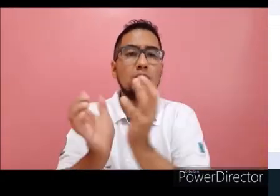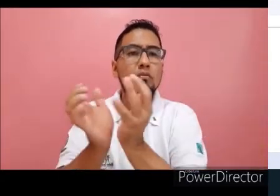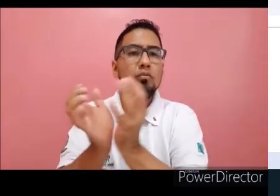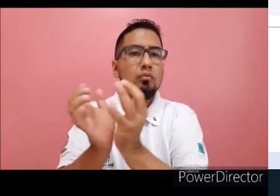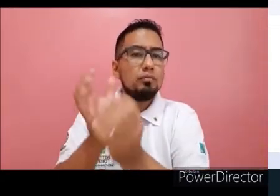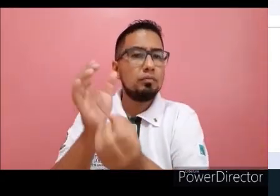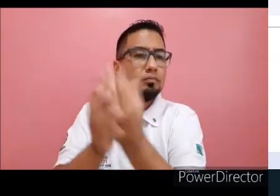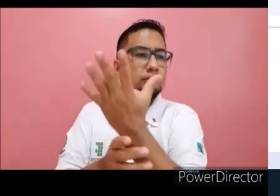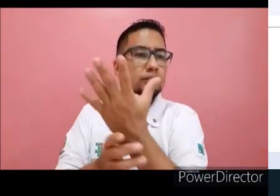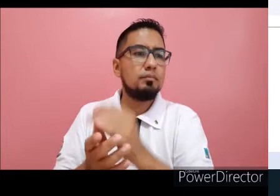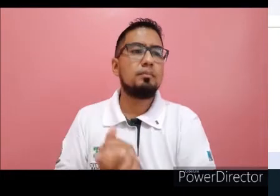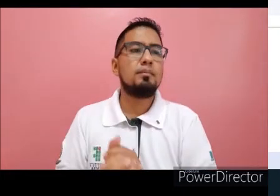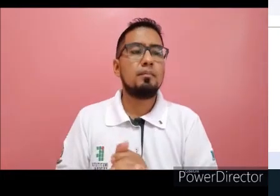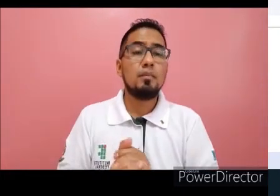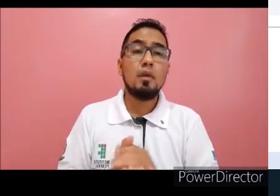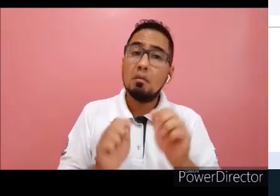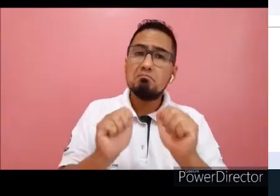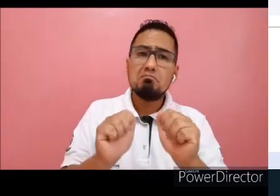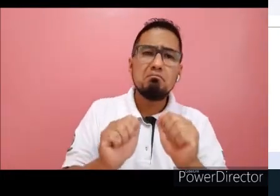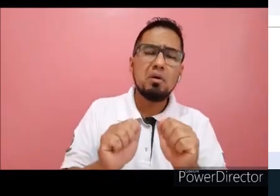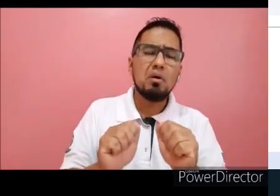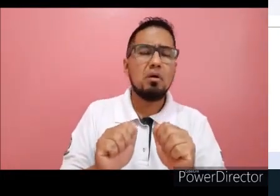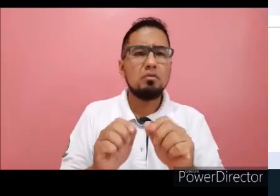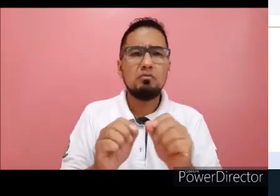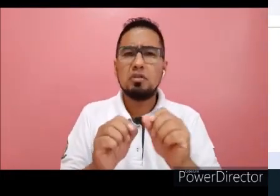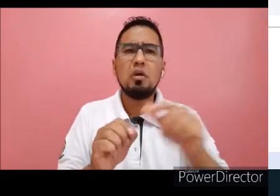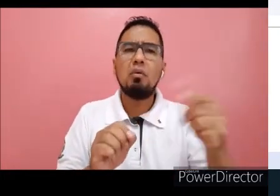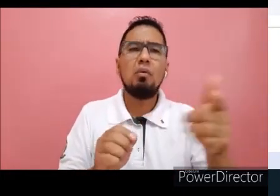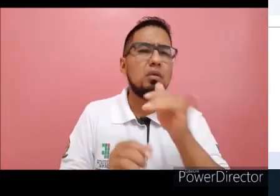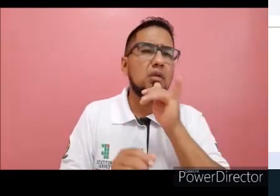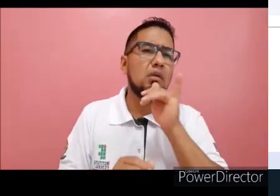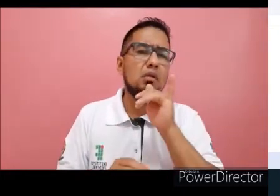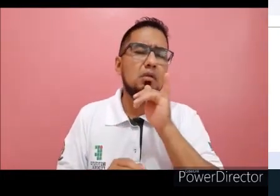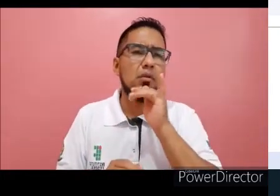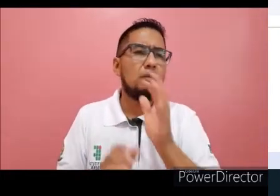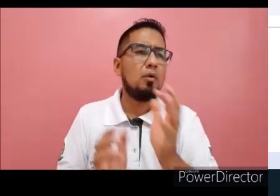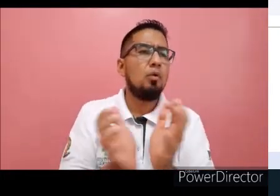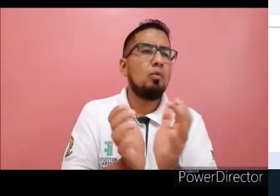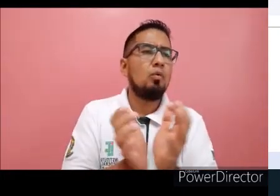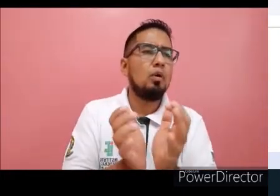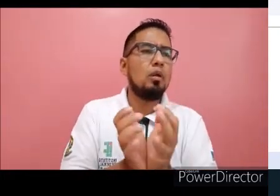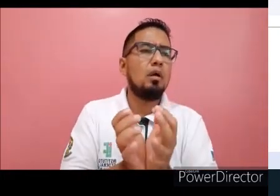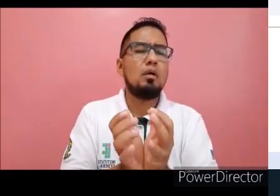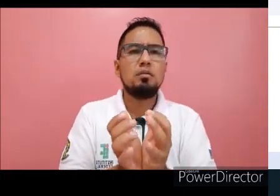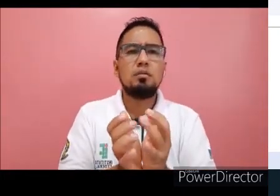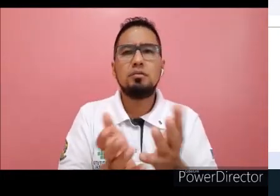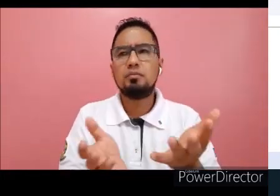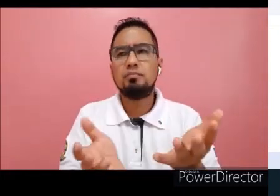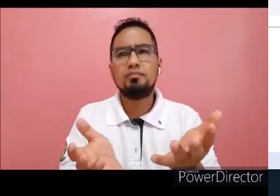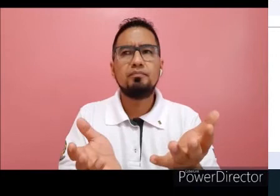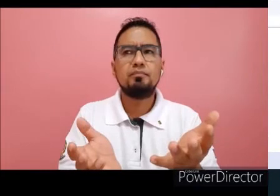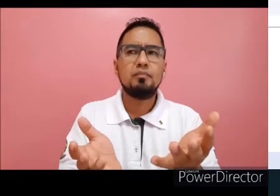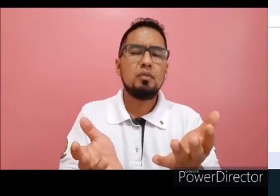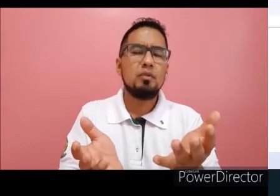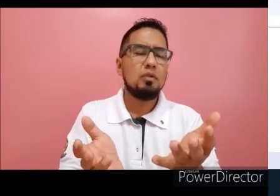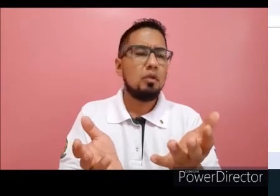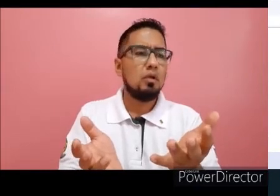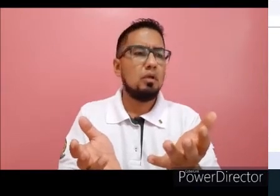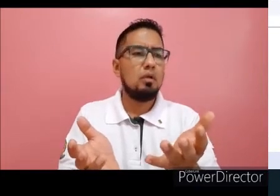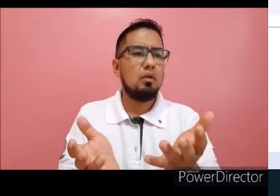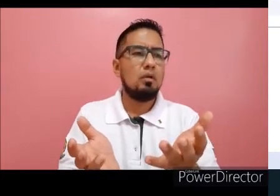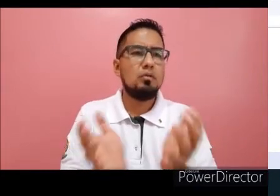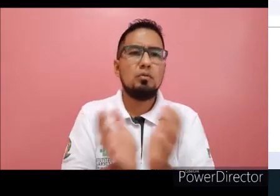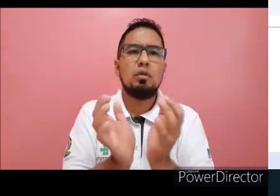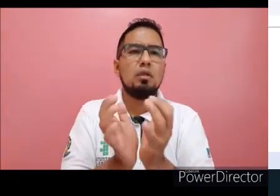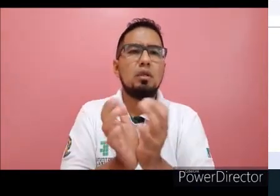tá? Olha aqui o pacotinho que ele criou, olha só, BR Edu. Ah, eu posso, e se fosse, professor, uma classe de, essa aqui é uma classe de modelo, e se fosse